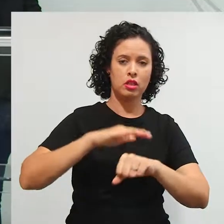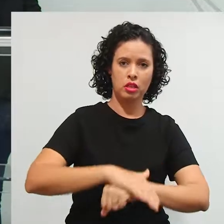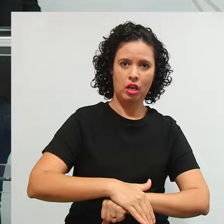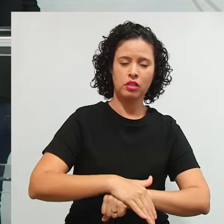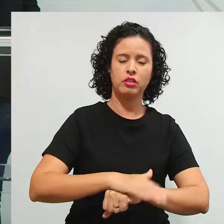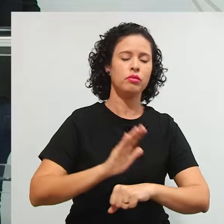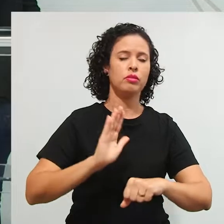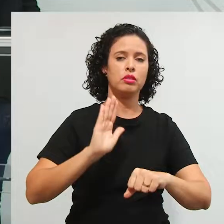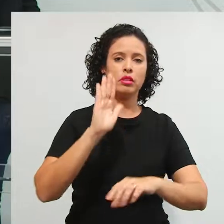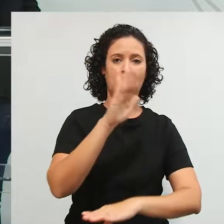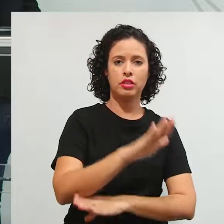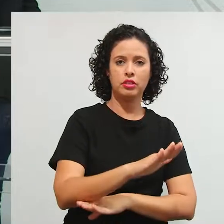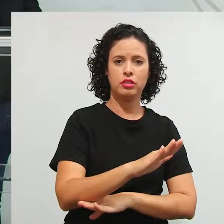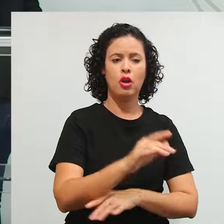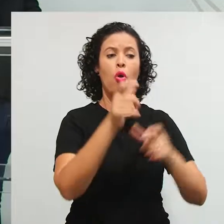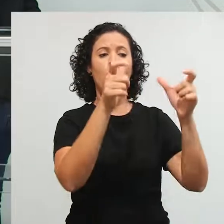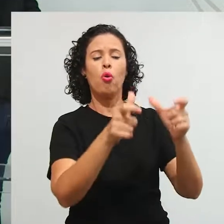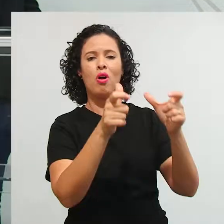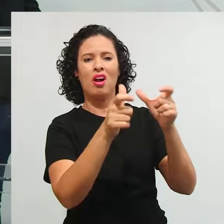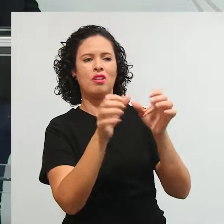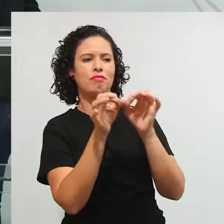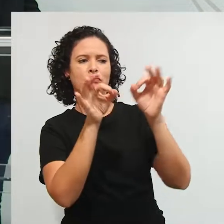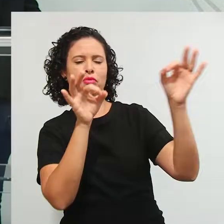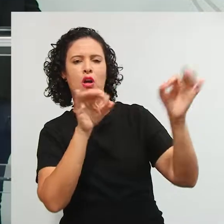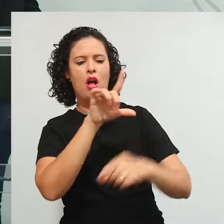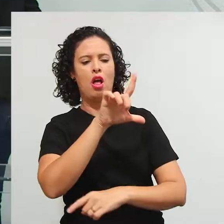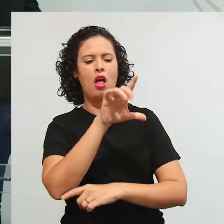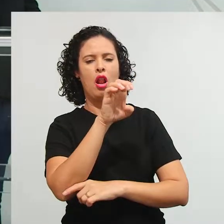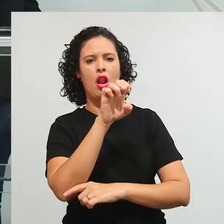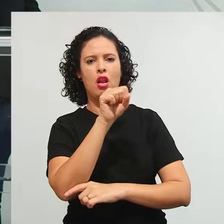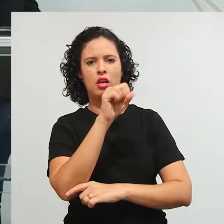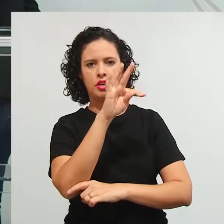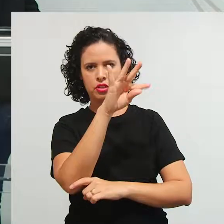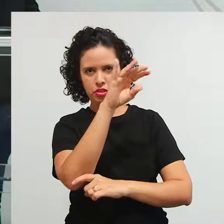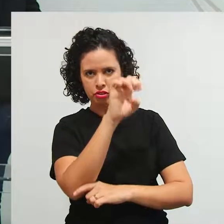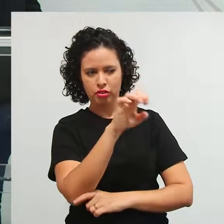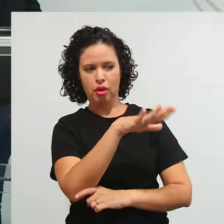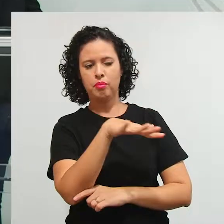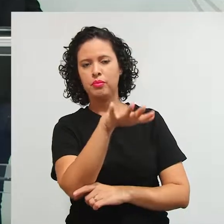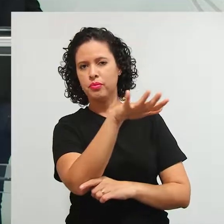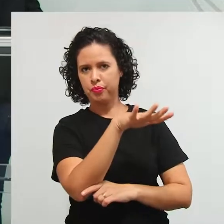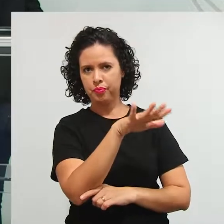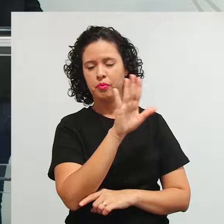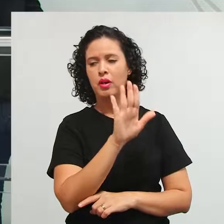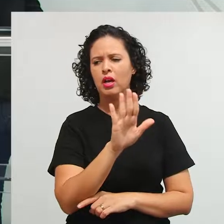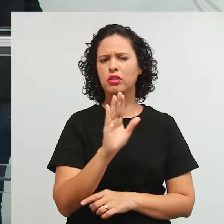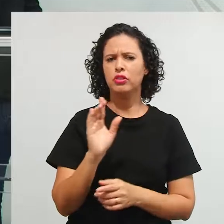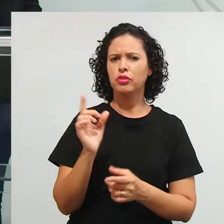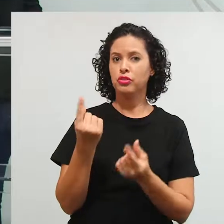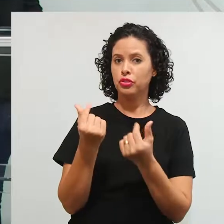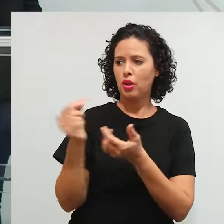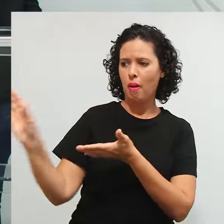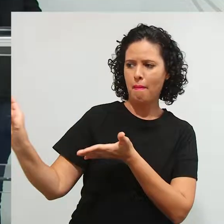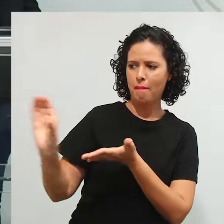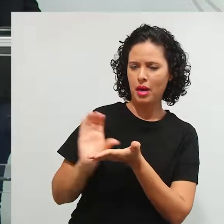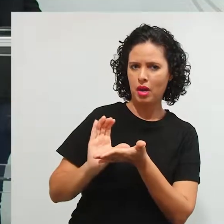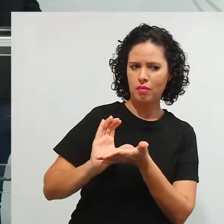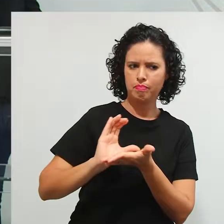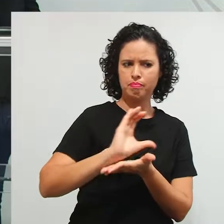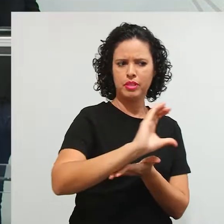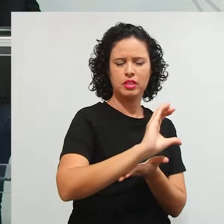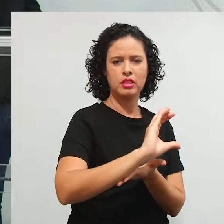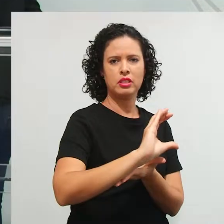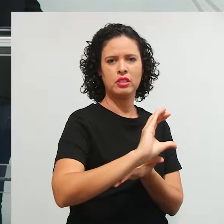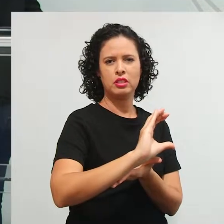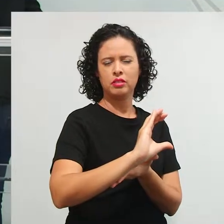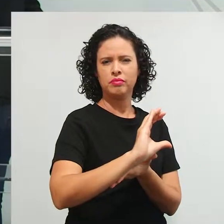Zona Leste, certo? Então, essa transferência voluntária não está prevista inicialmente